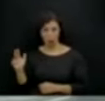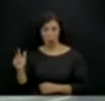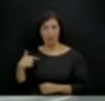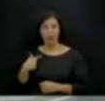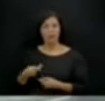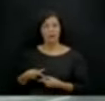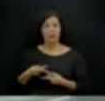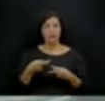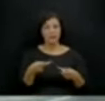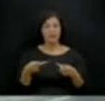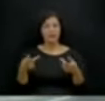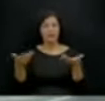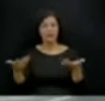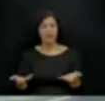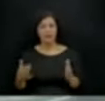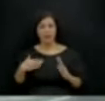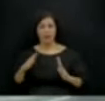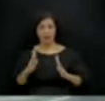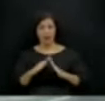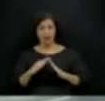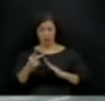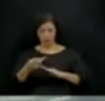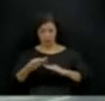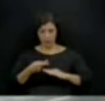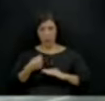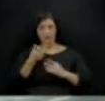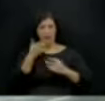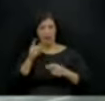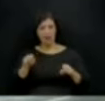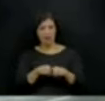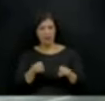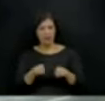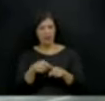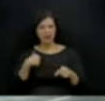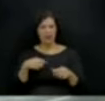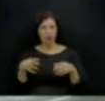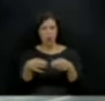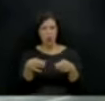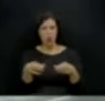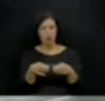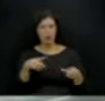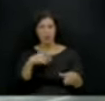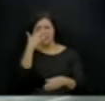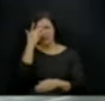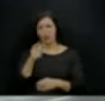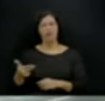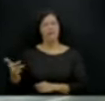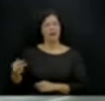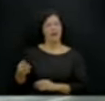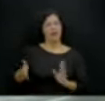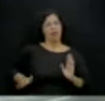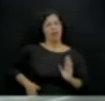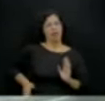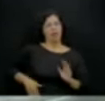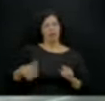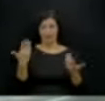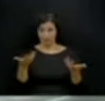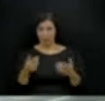visitar as nossas residências nossas casas quer falar que é que juntar um grupo de Desocupados vagabundo